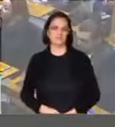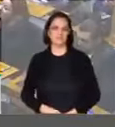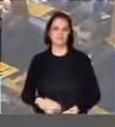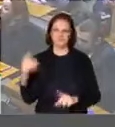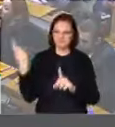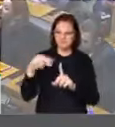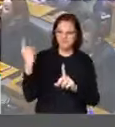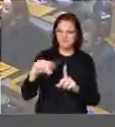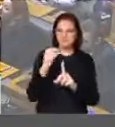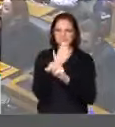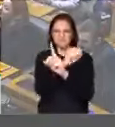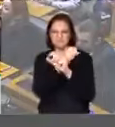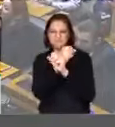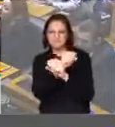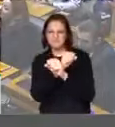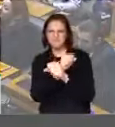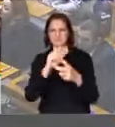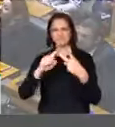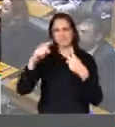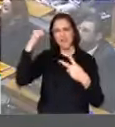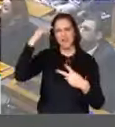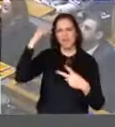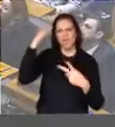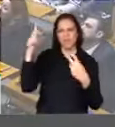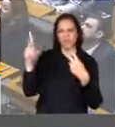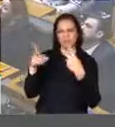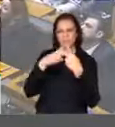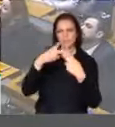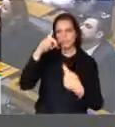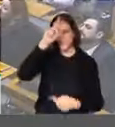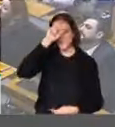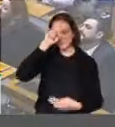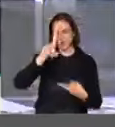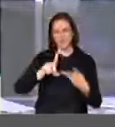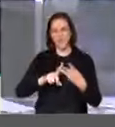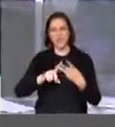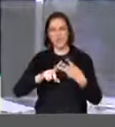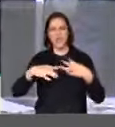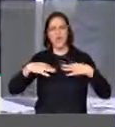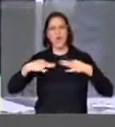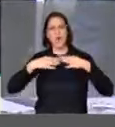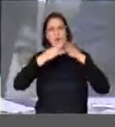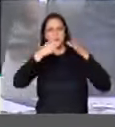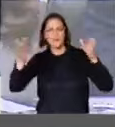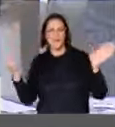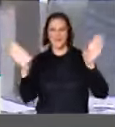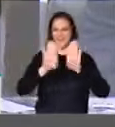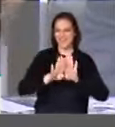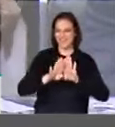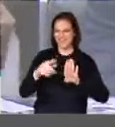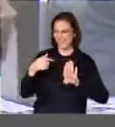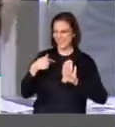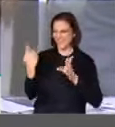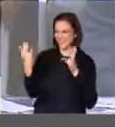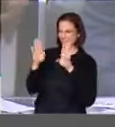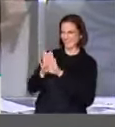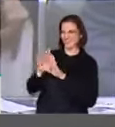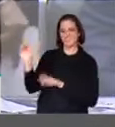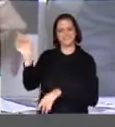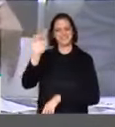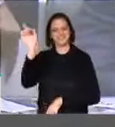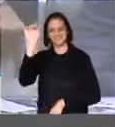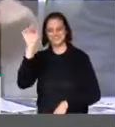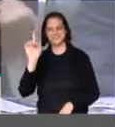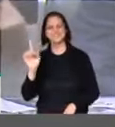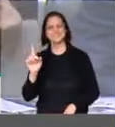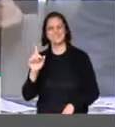os manicômios, para os armários, ninguém volta. Esse país vai gritar em